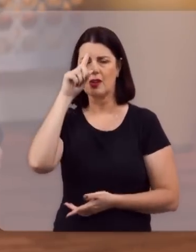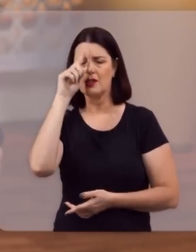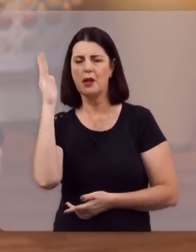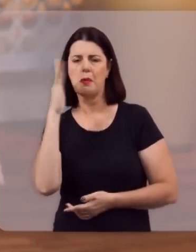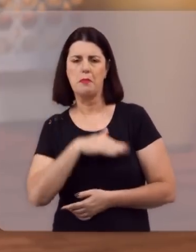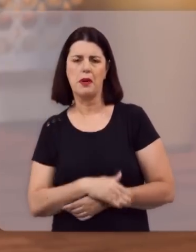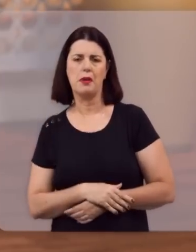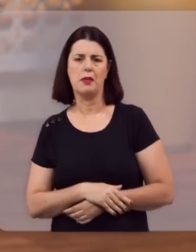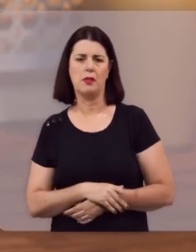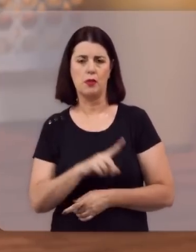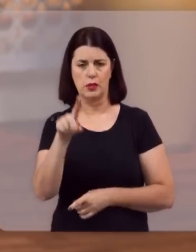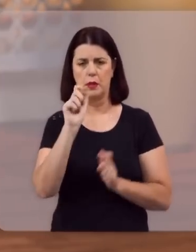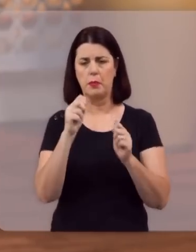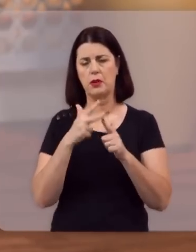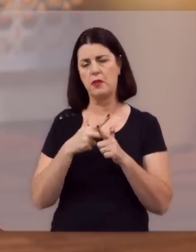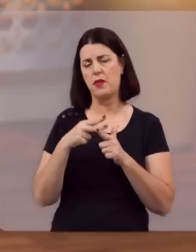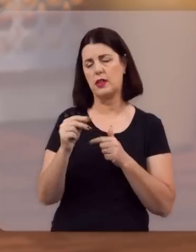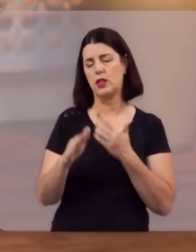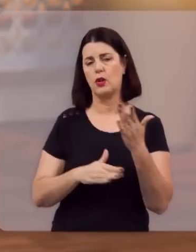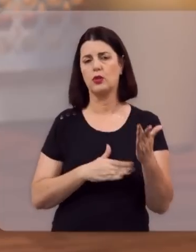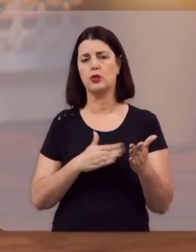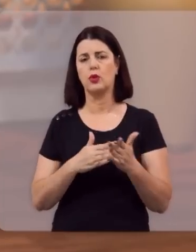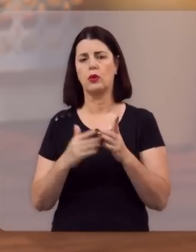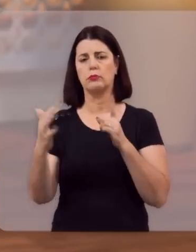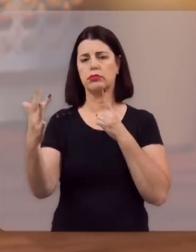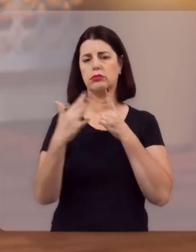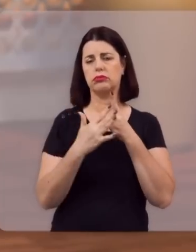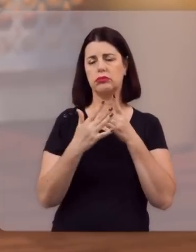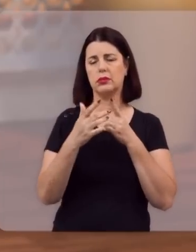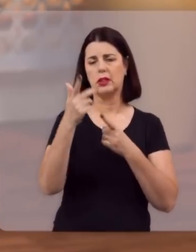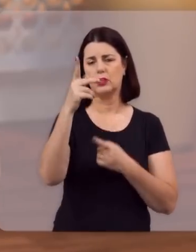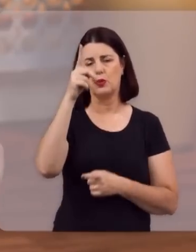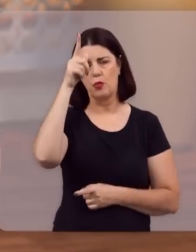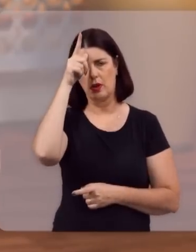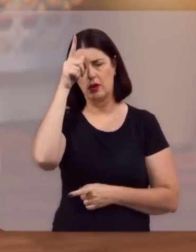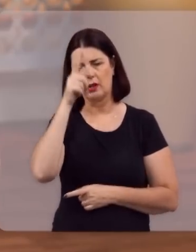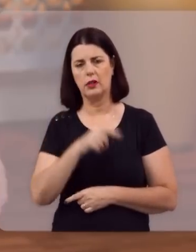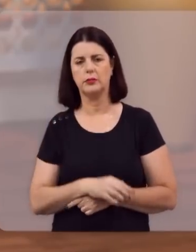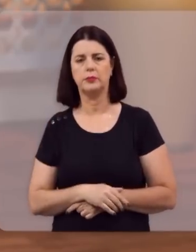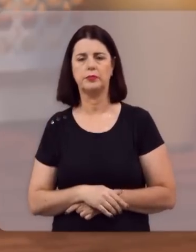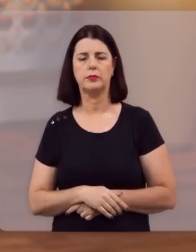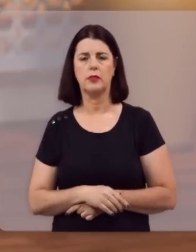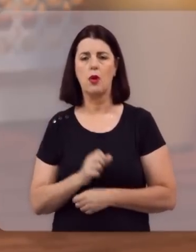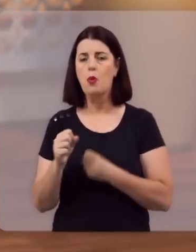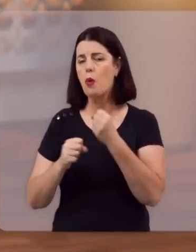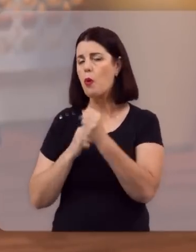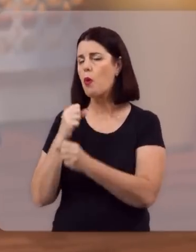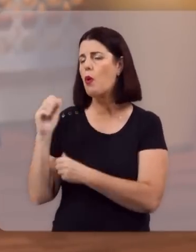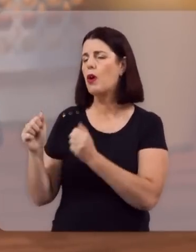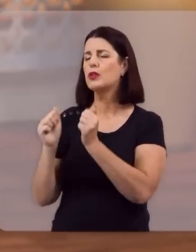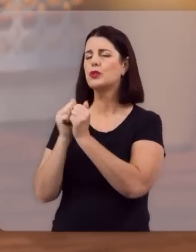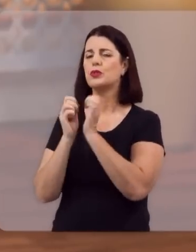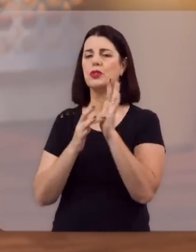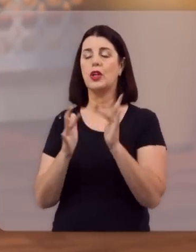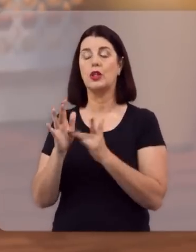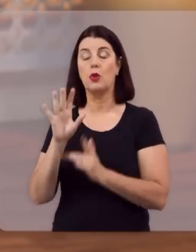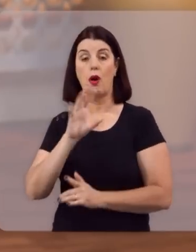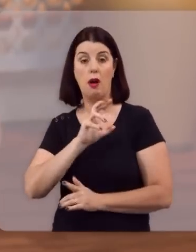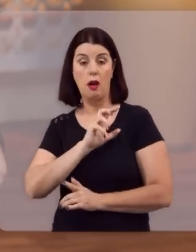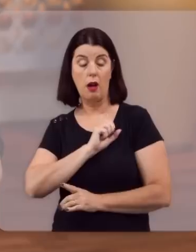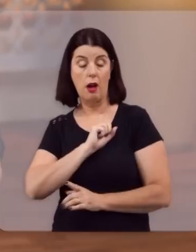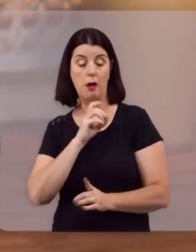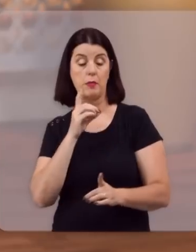dias maus, para que você possa vencer todo o levante de Satanás contra a sua vida. Corra para Jesus e ame